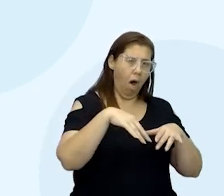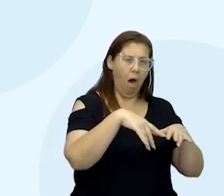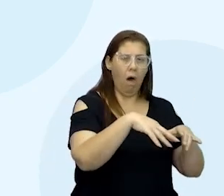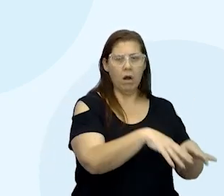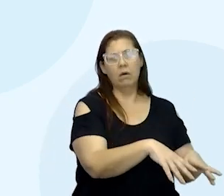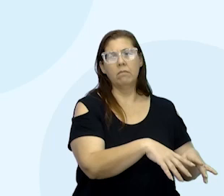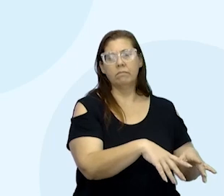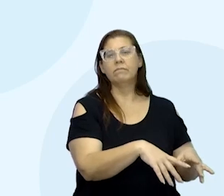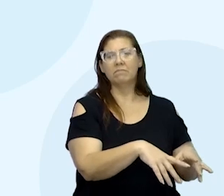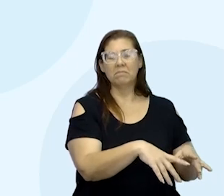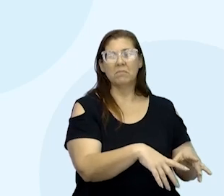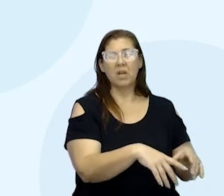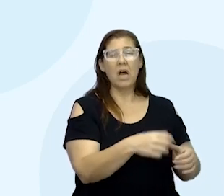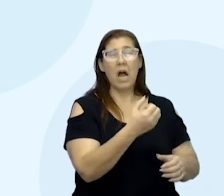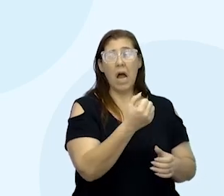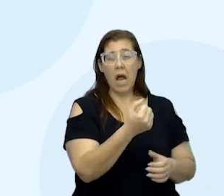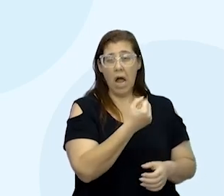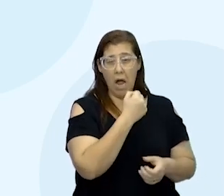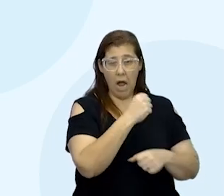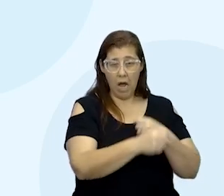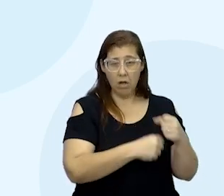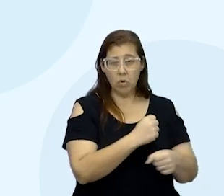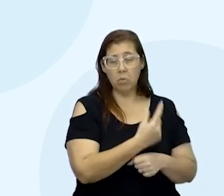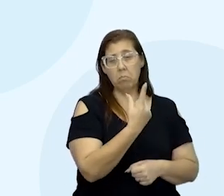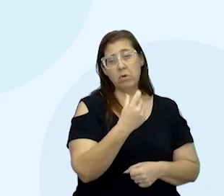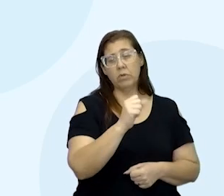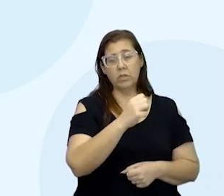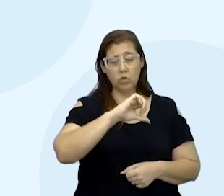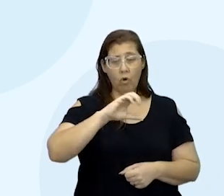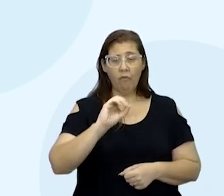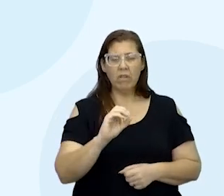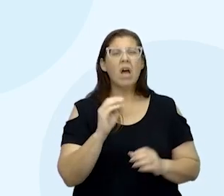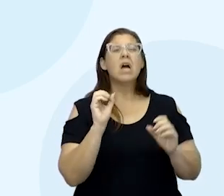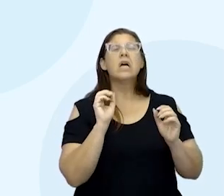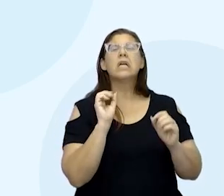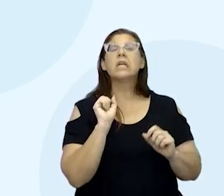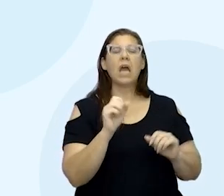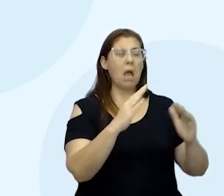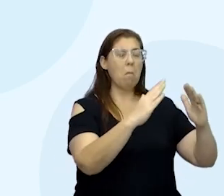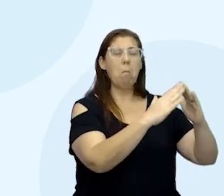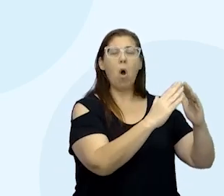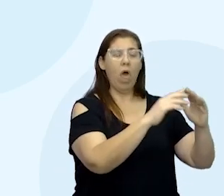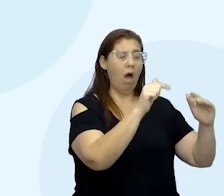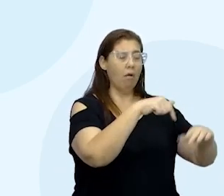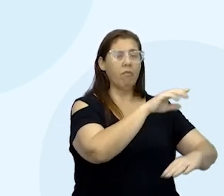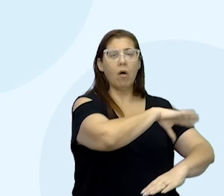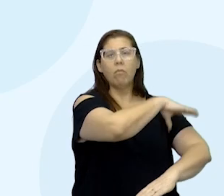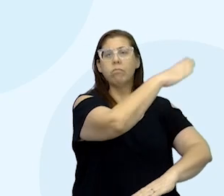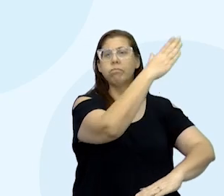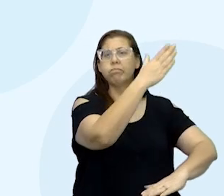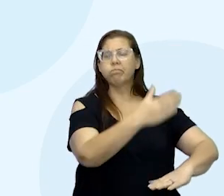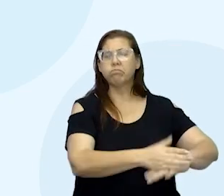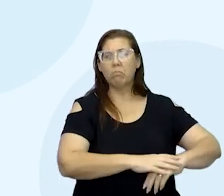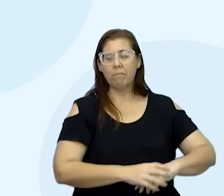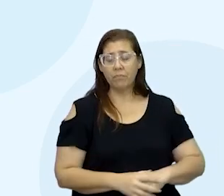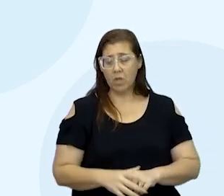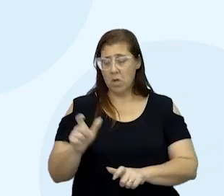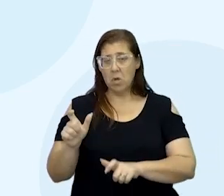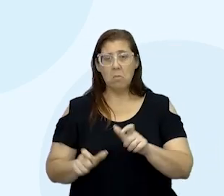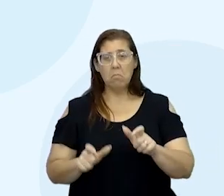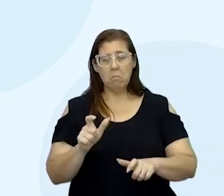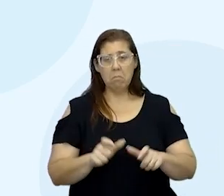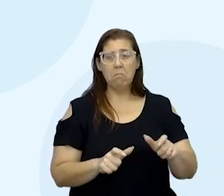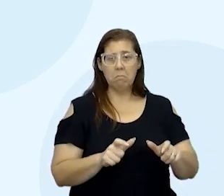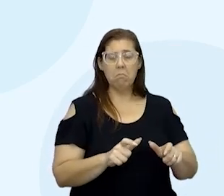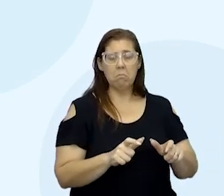1890, tá? E quem eram os moradores do Morro da Providência? Eram pessoas que foram despejadas do